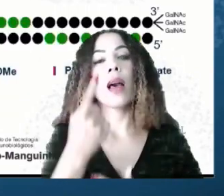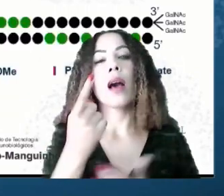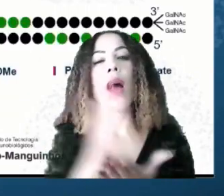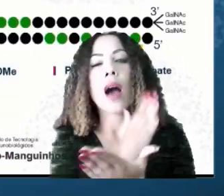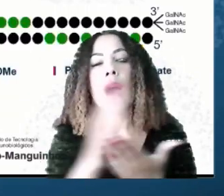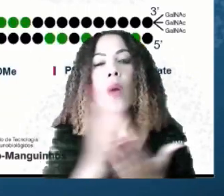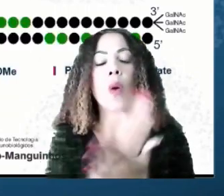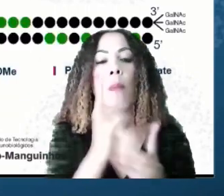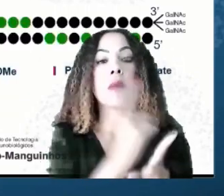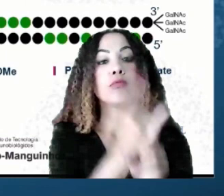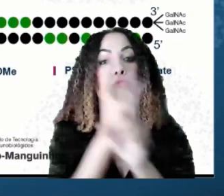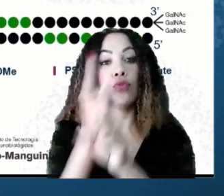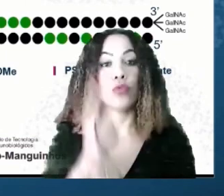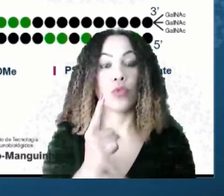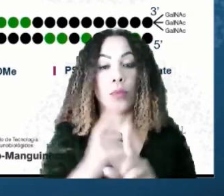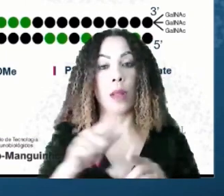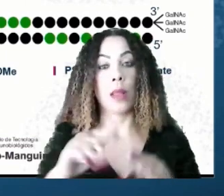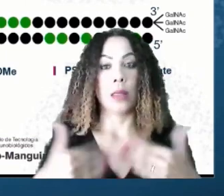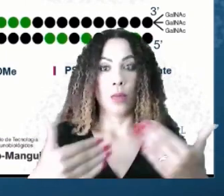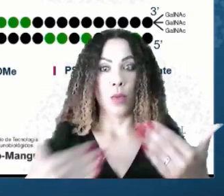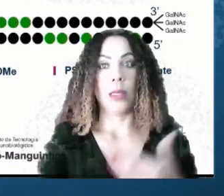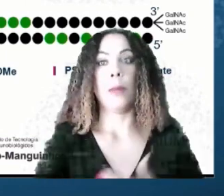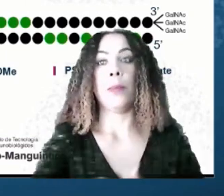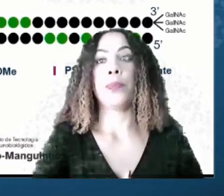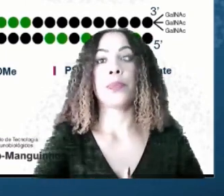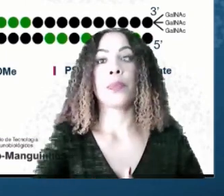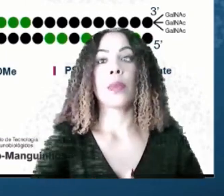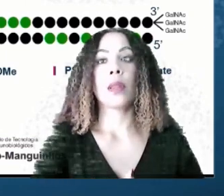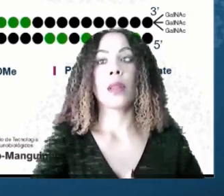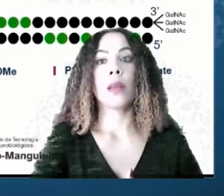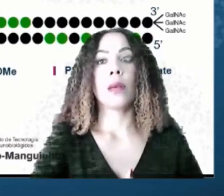algumas das descobertas nesse processo. O primeiro, temos